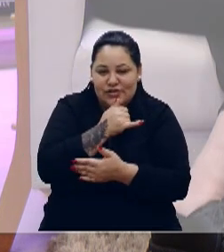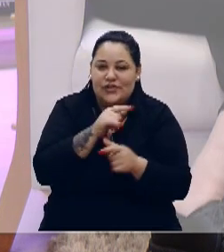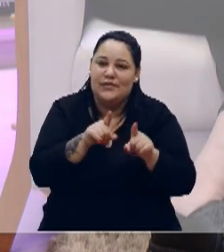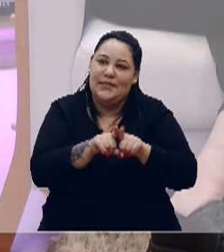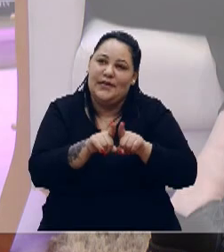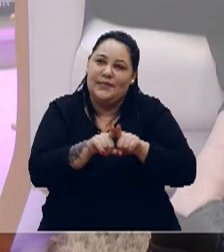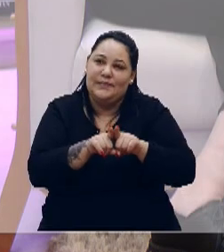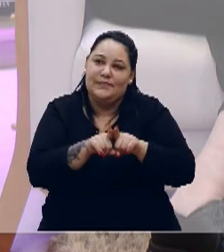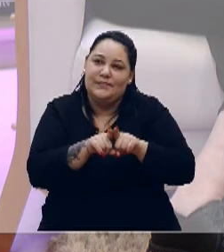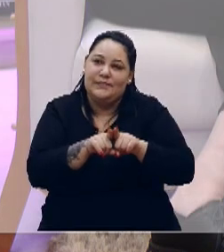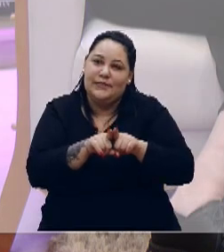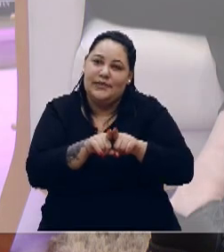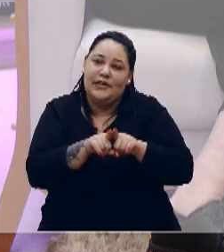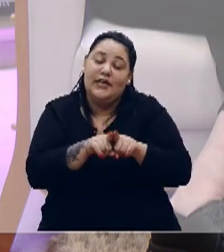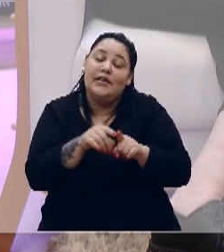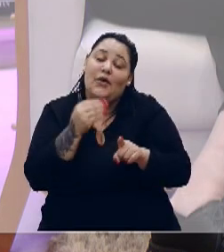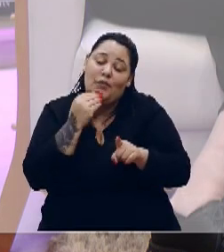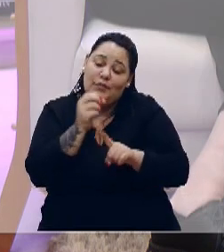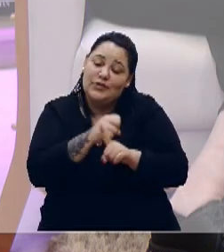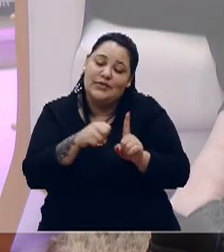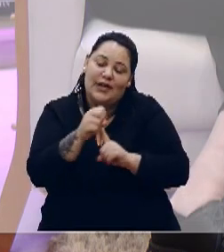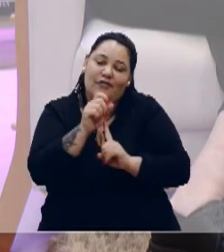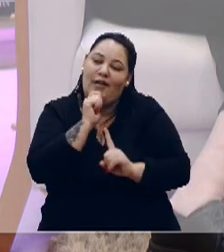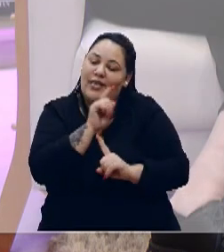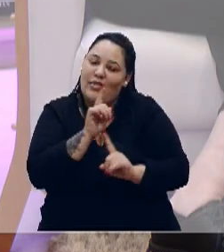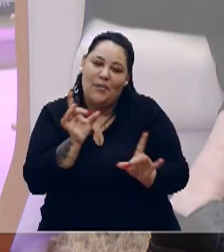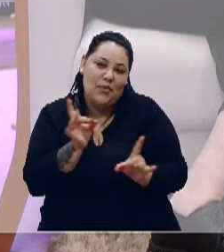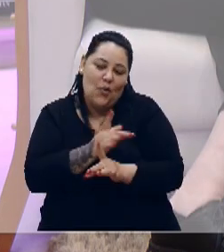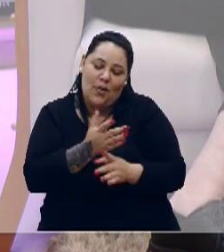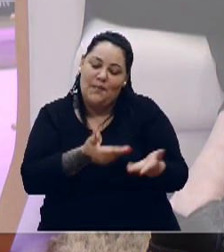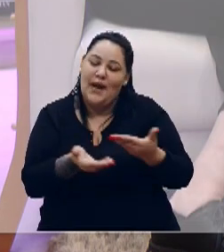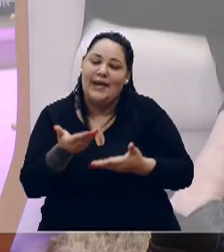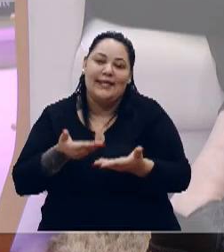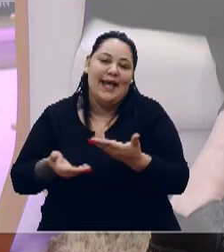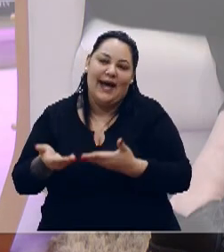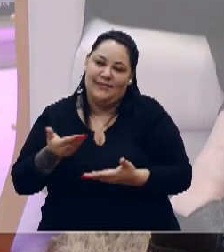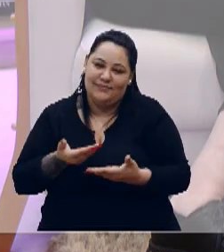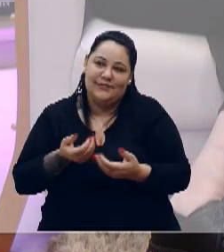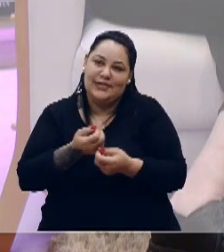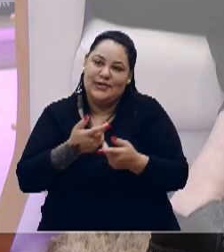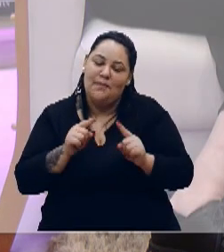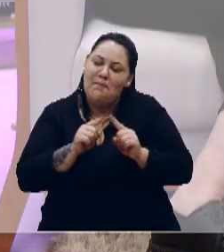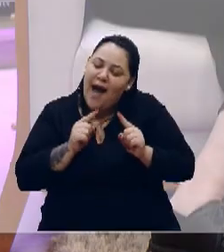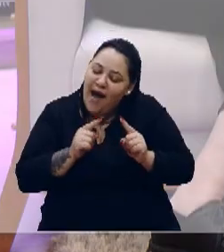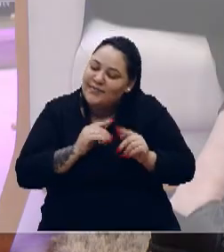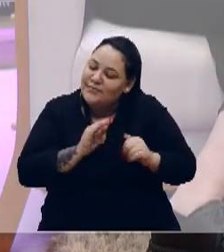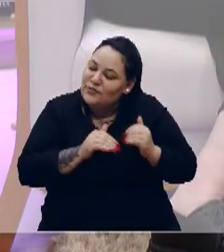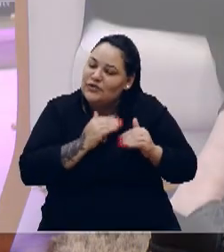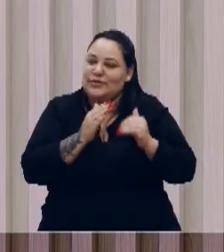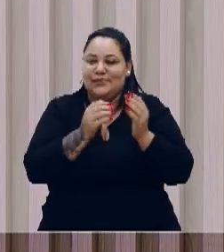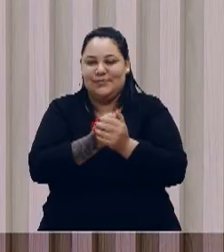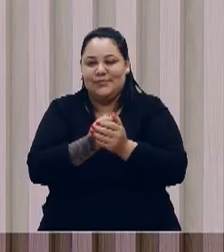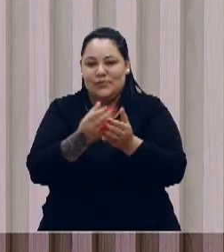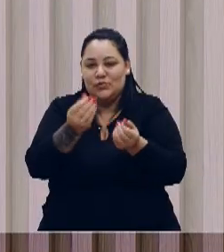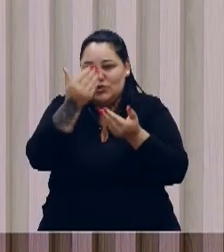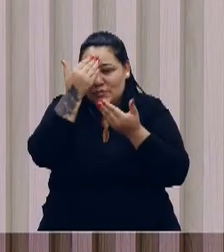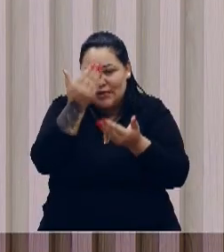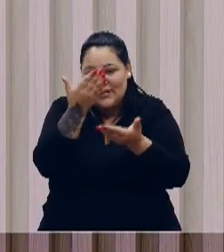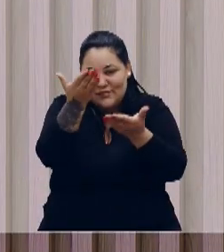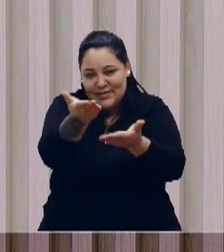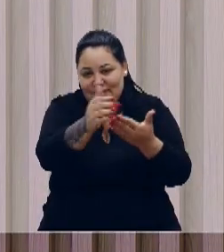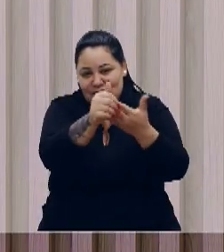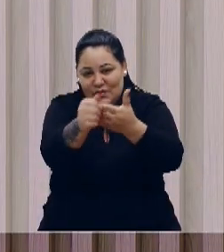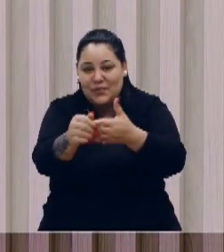sociedade que não está preparada para lidar com isso, né? Ainda, mas que estamos no processo. Muito obrigada a você que nos